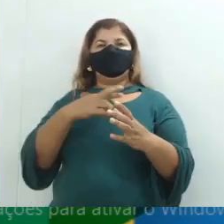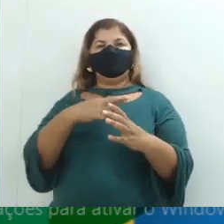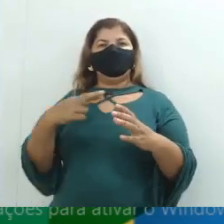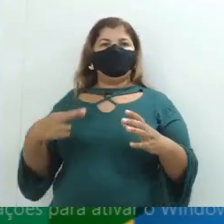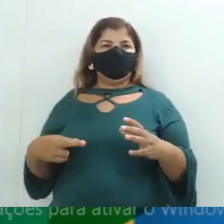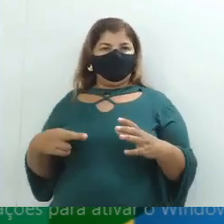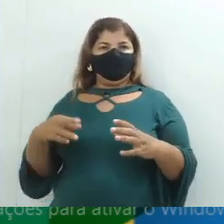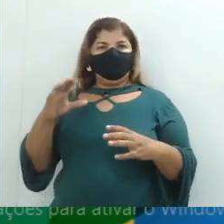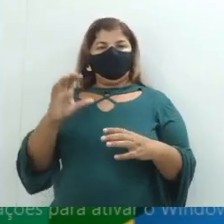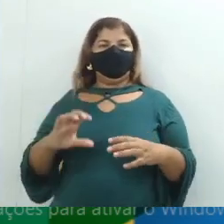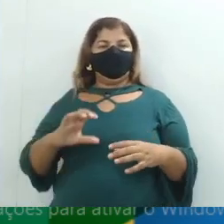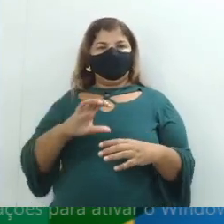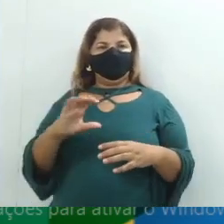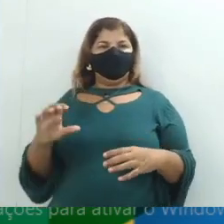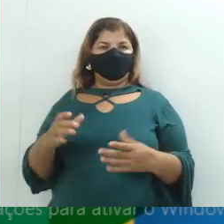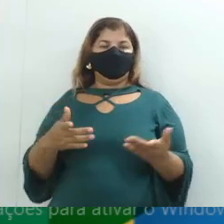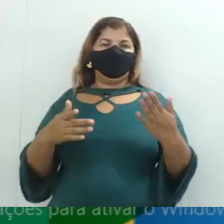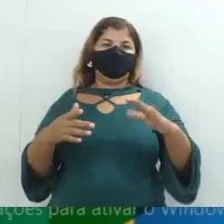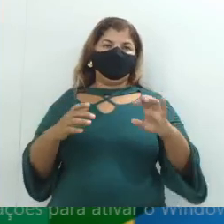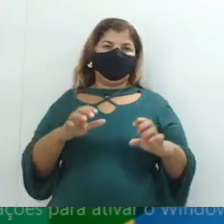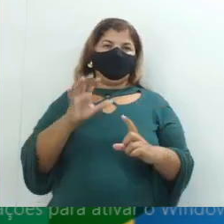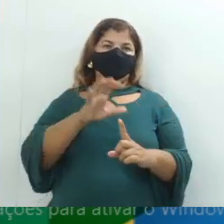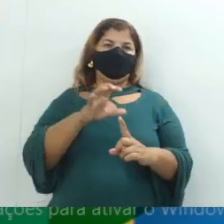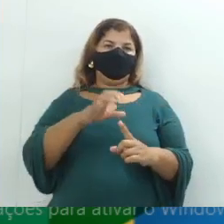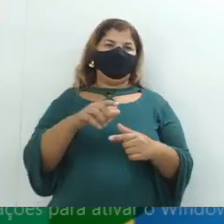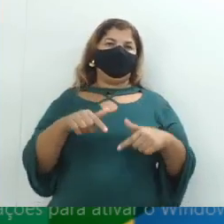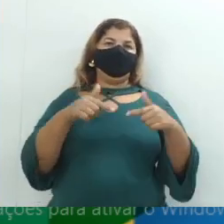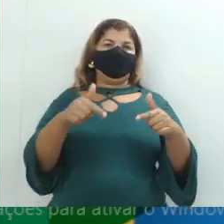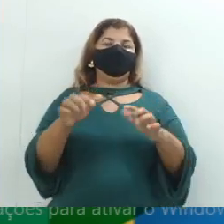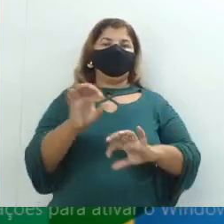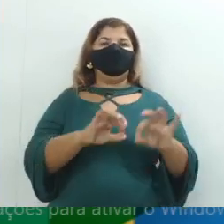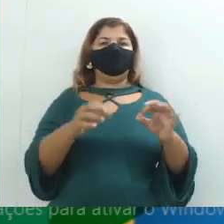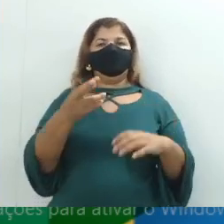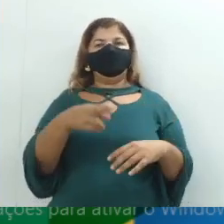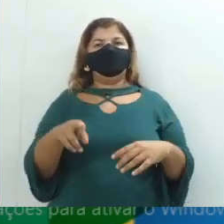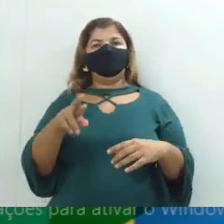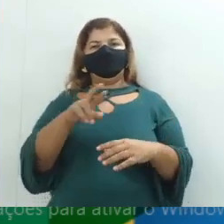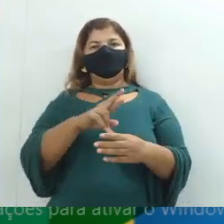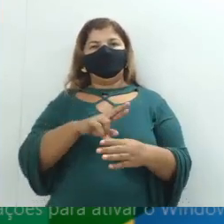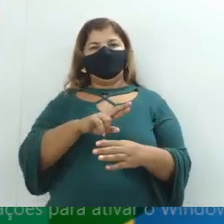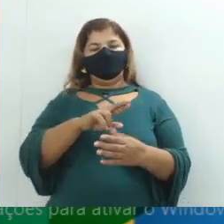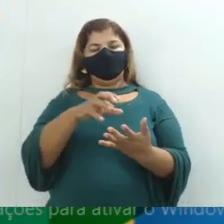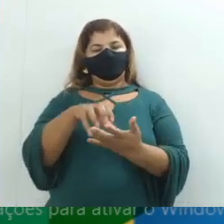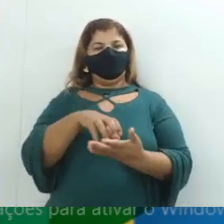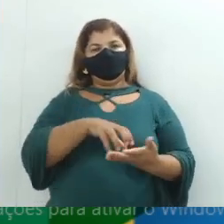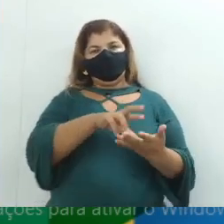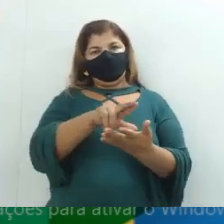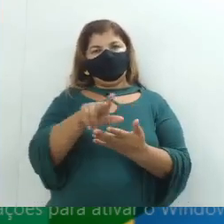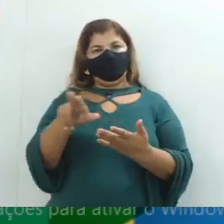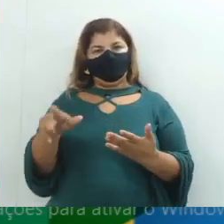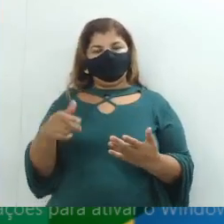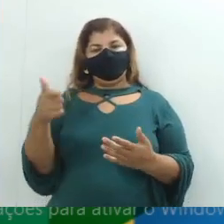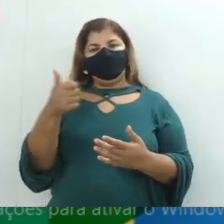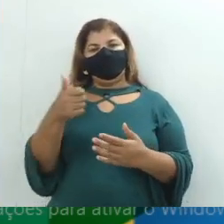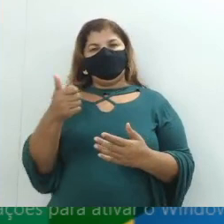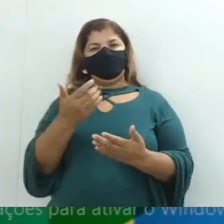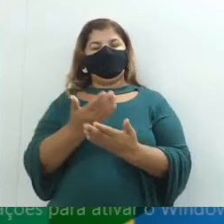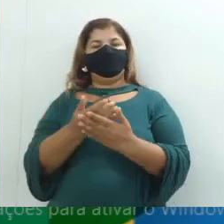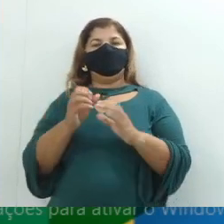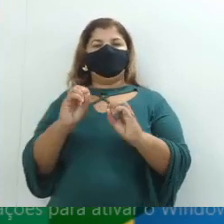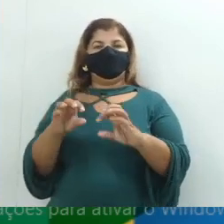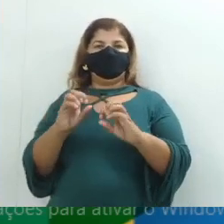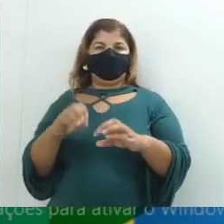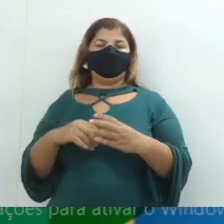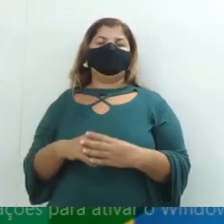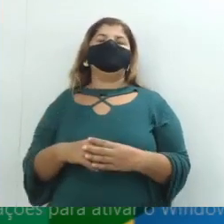a letra E, estimular a ação das ordens religiosas em vários setores, principalmente o educacional. Vamos à